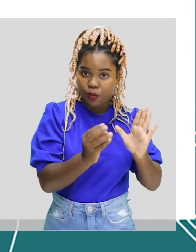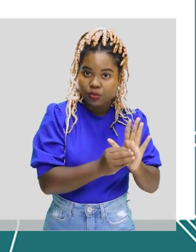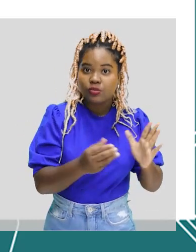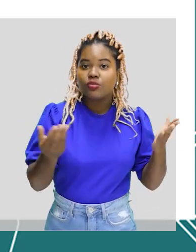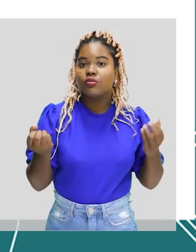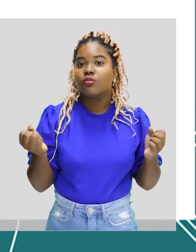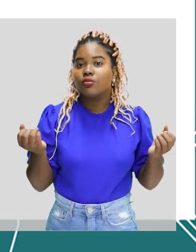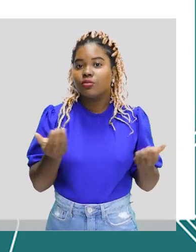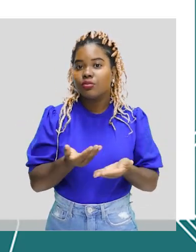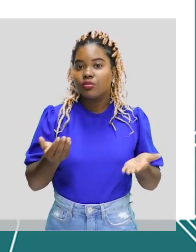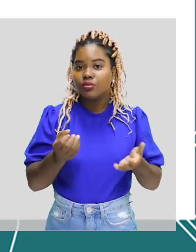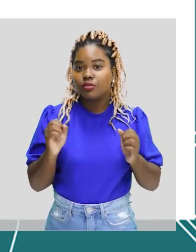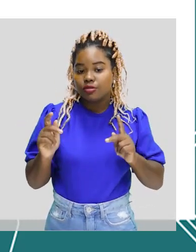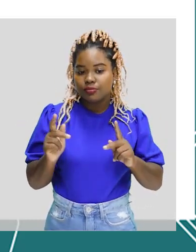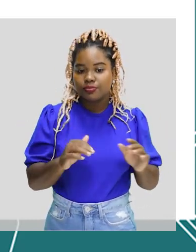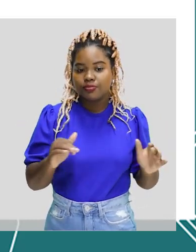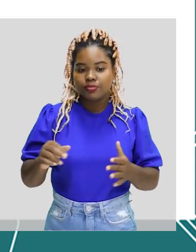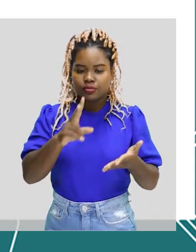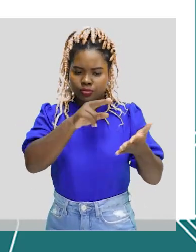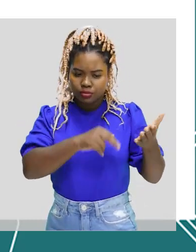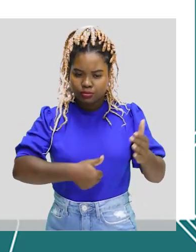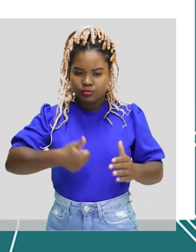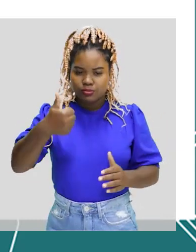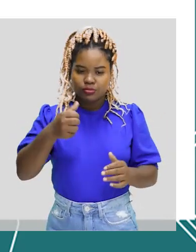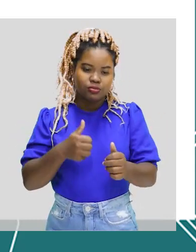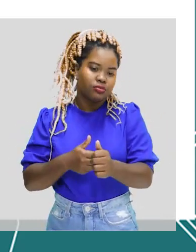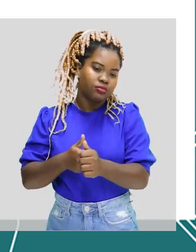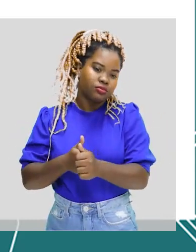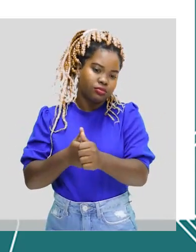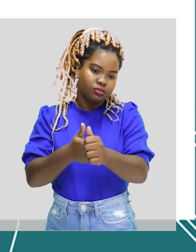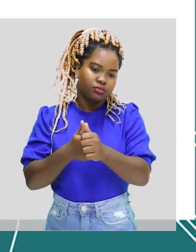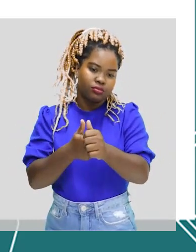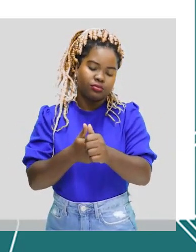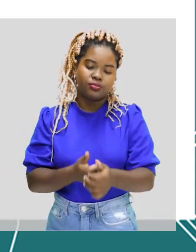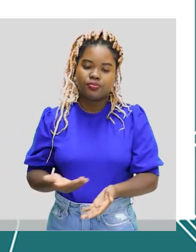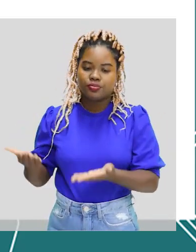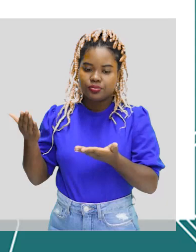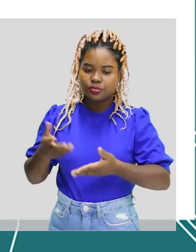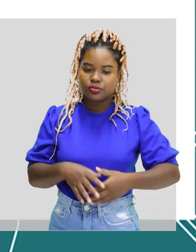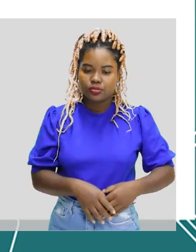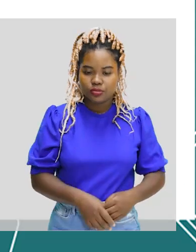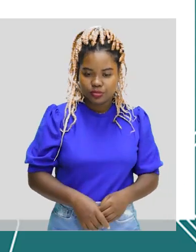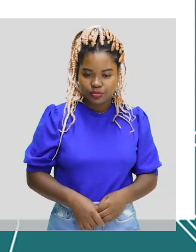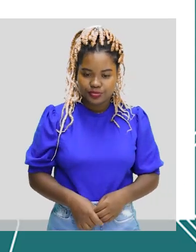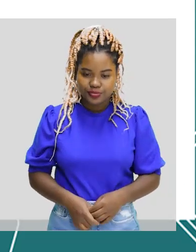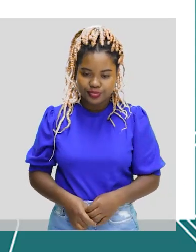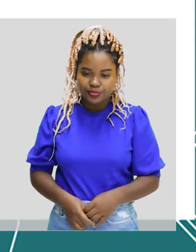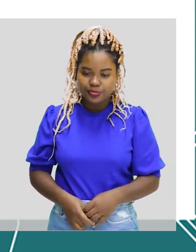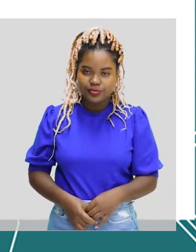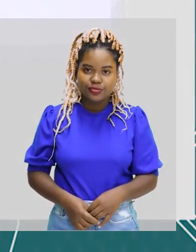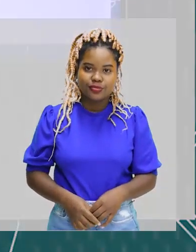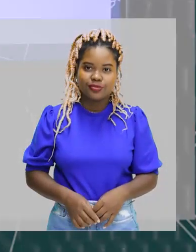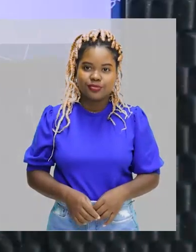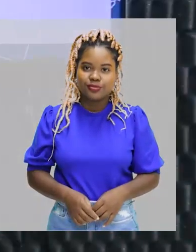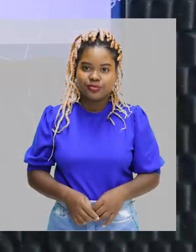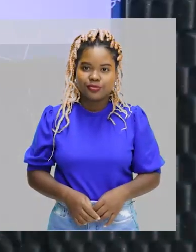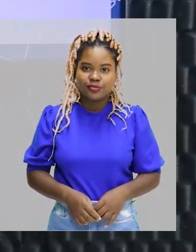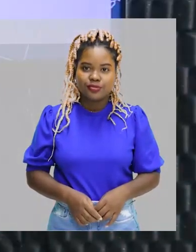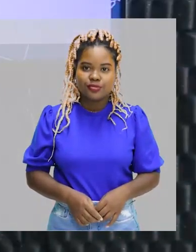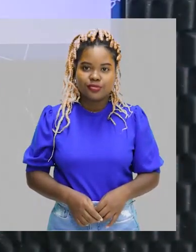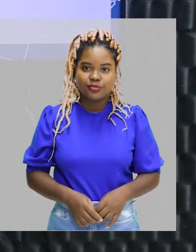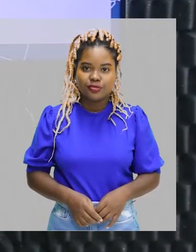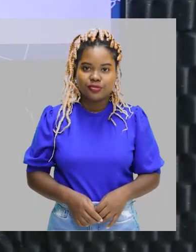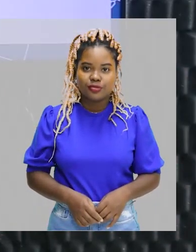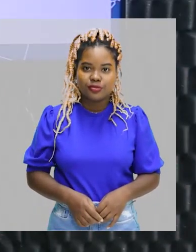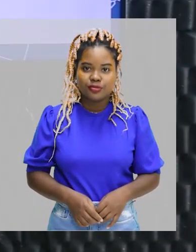diluição melhor, certo? Olha só, diluindo-se 200 ml de solução 5